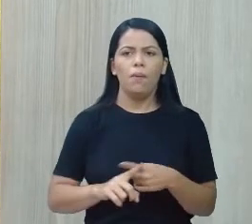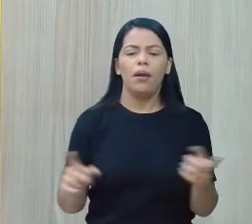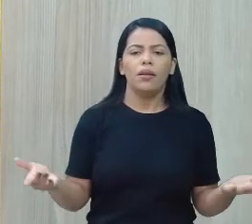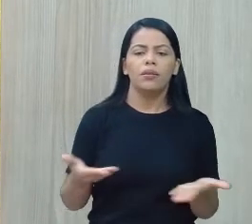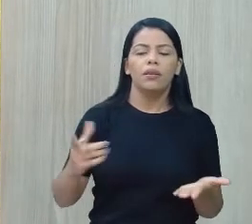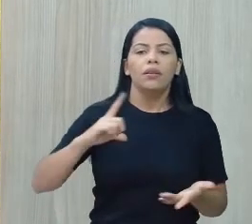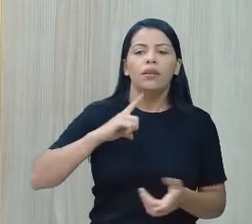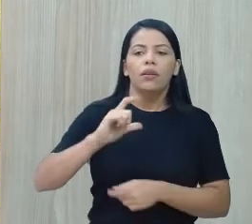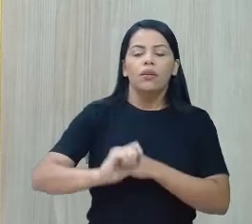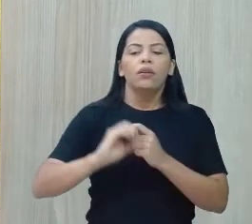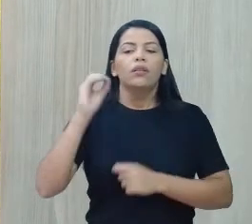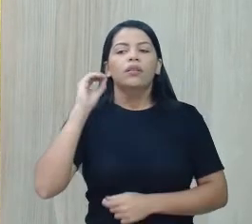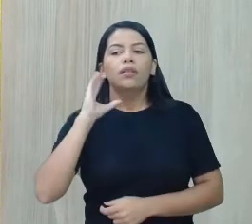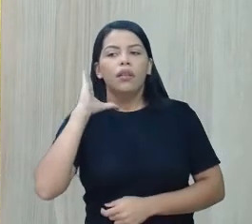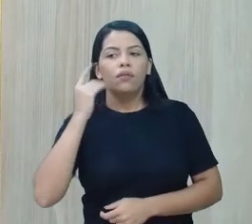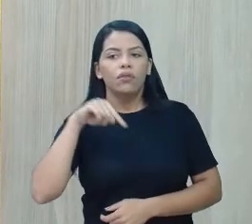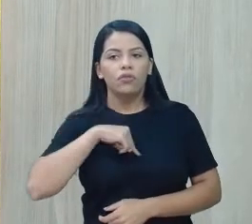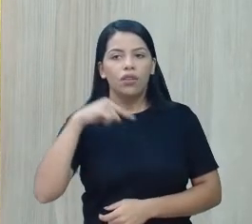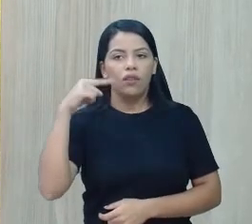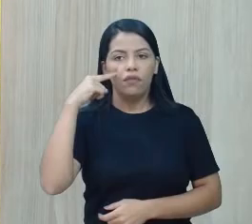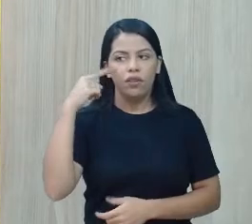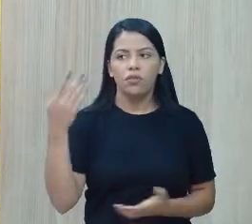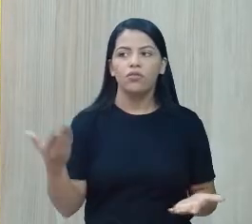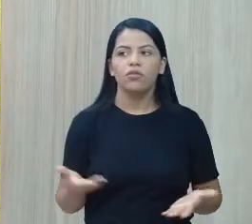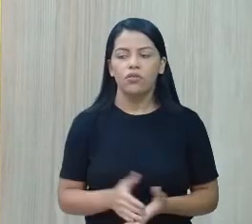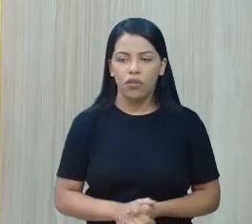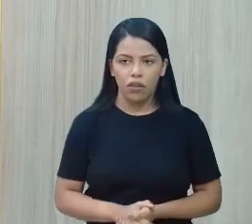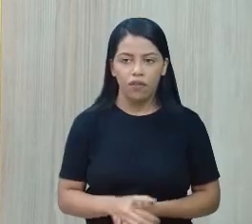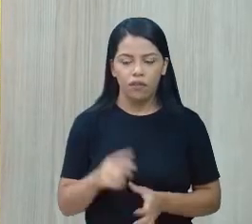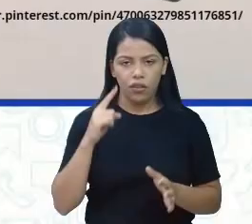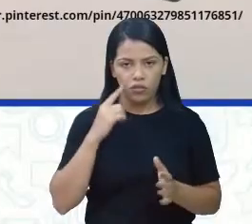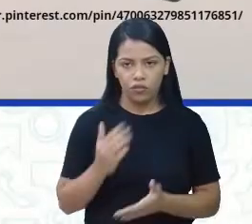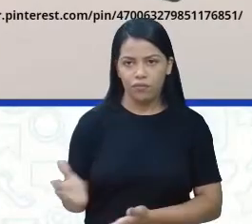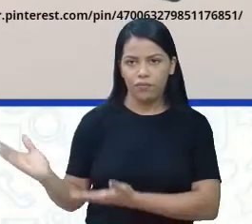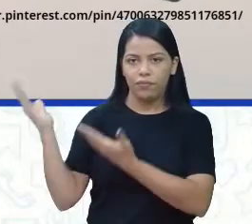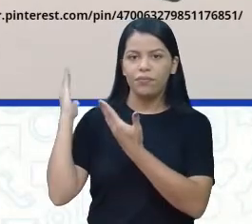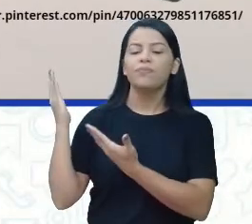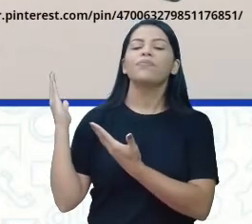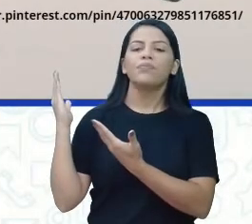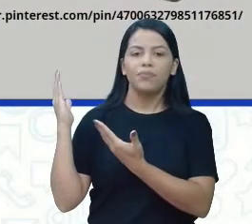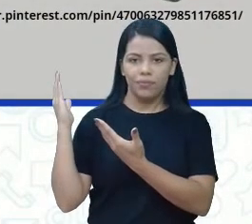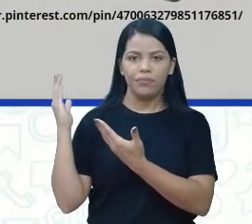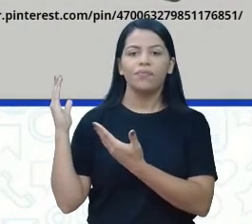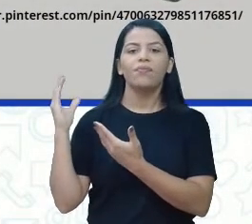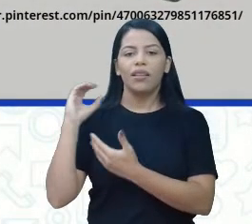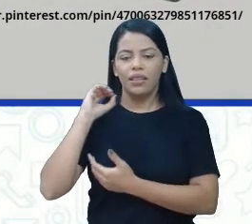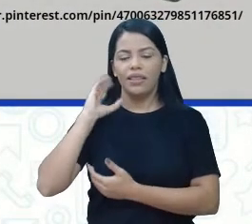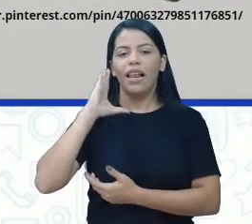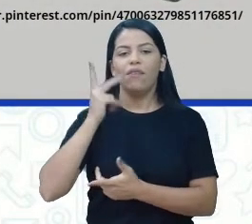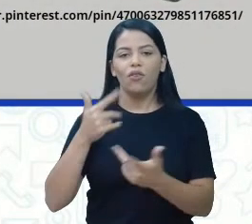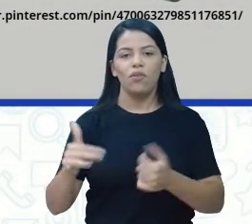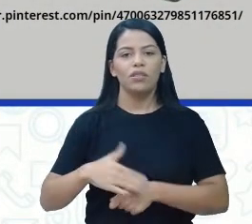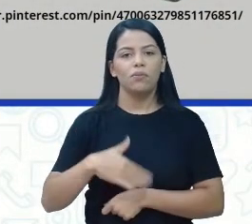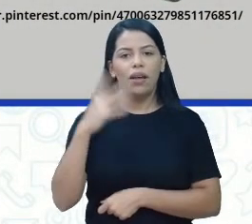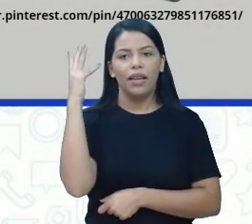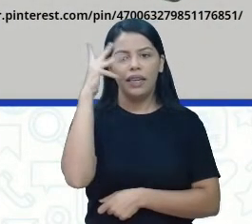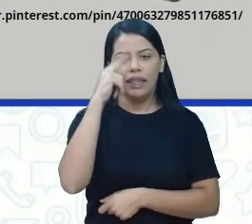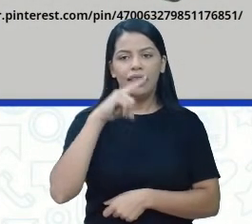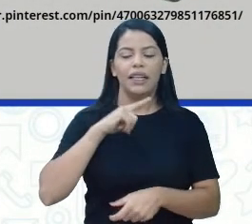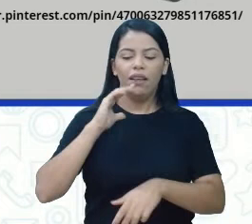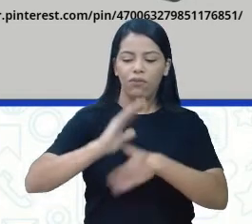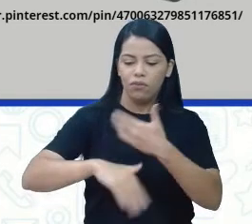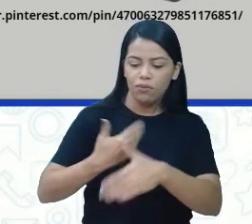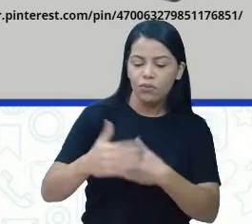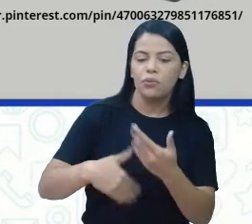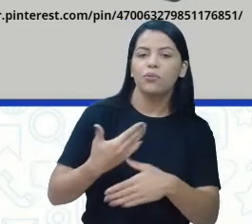o telefone, que já estou vendo aí na tela. Olha aí, né? Na tela, gente, o telefone, vocês vão ver aí. Olha que coisa mais linda. Também tivemos a evolução dos nossos